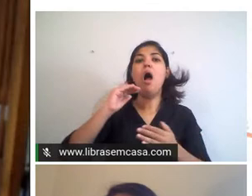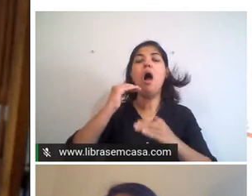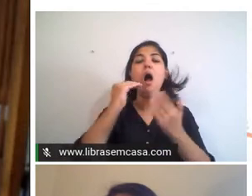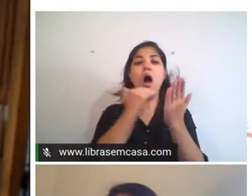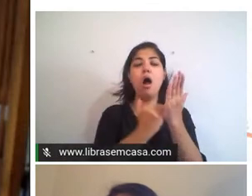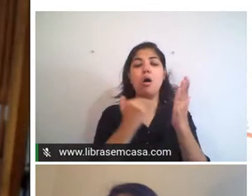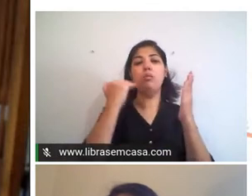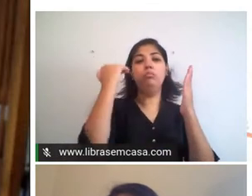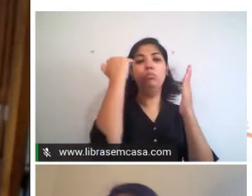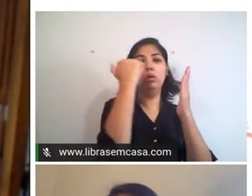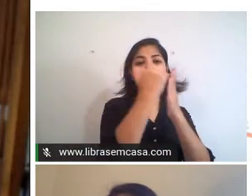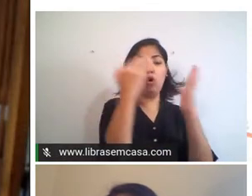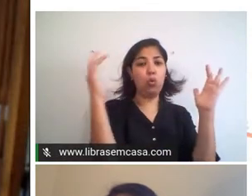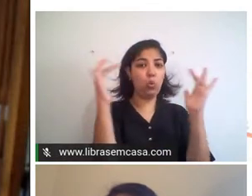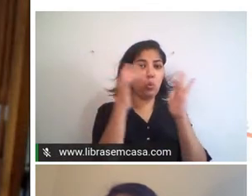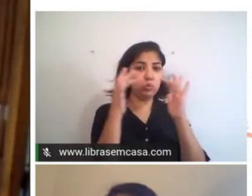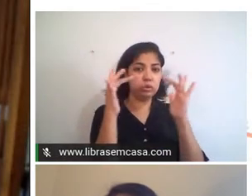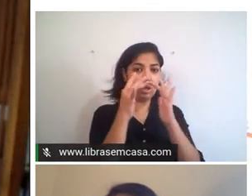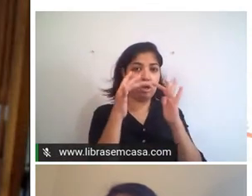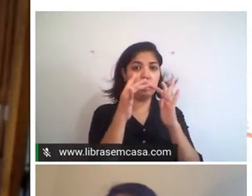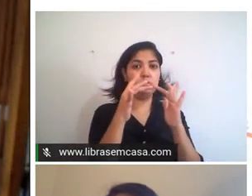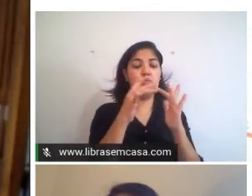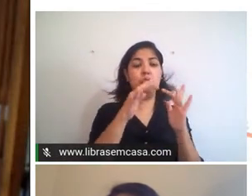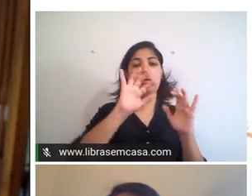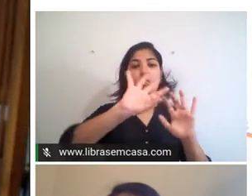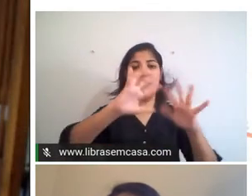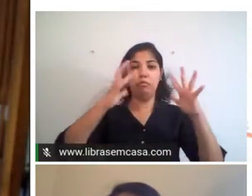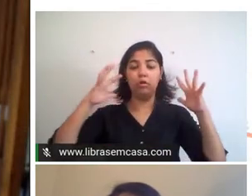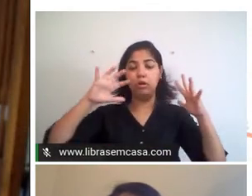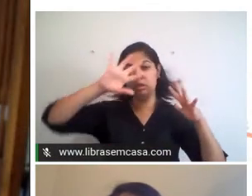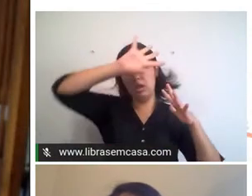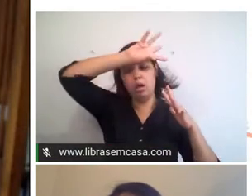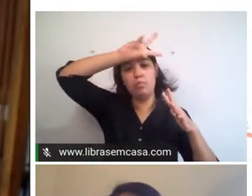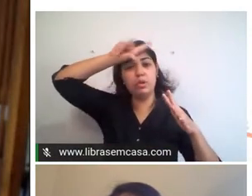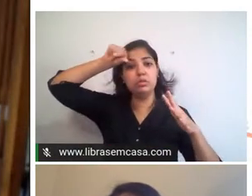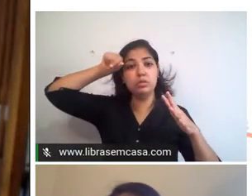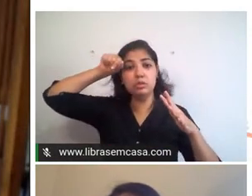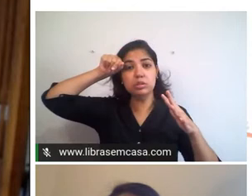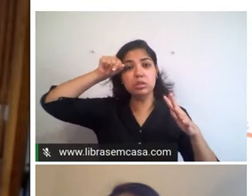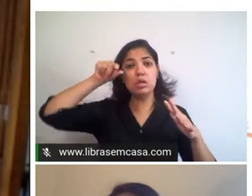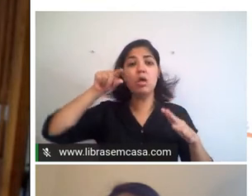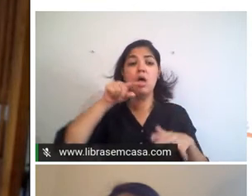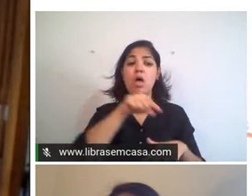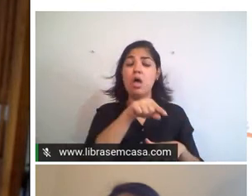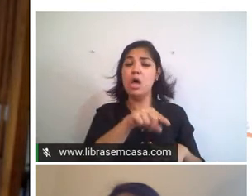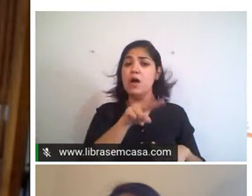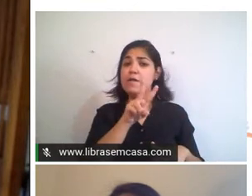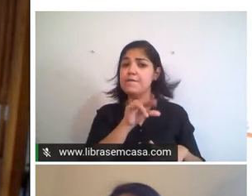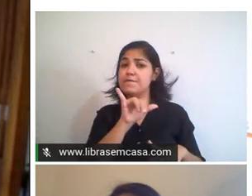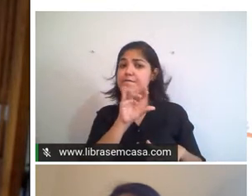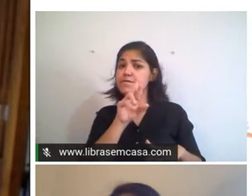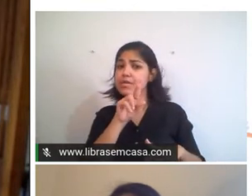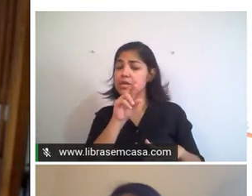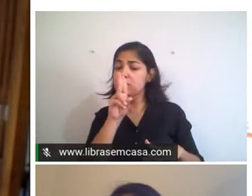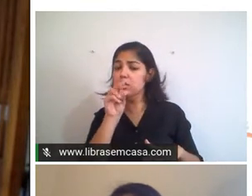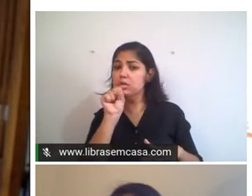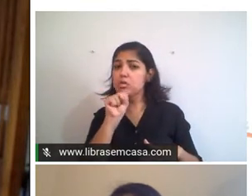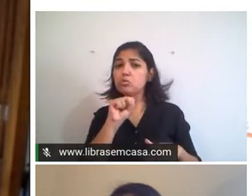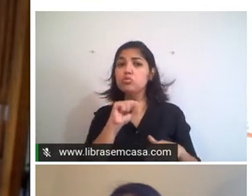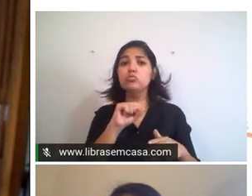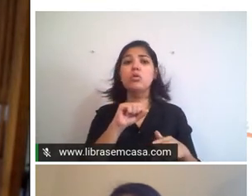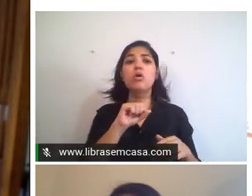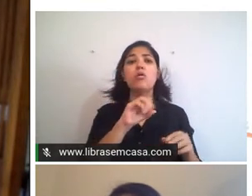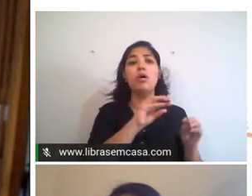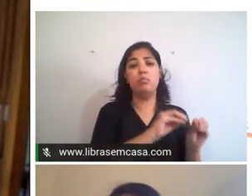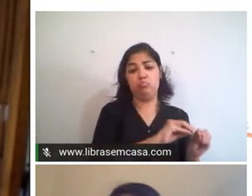floresta amazônica com a nossa sociedade através do desmatamento, que esses vírus vão migrar para a nossa sociedade. O próximo vírus, o